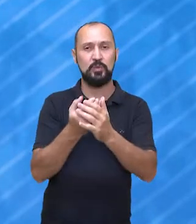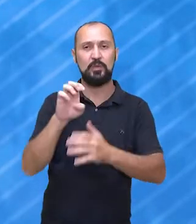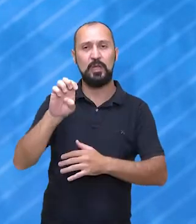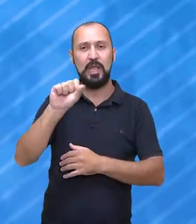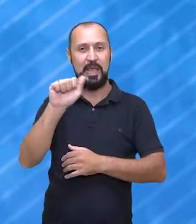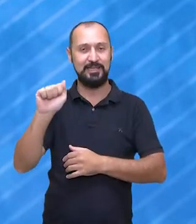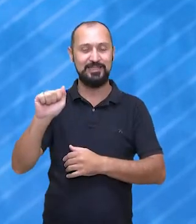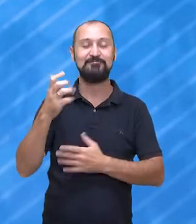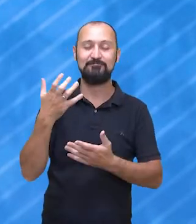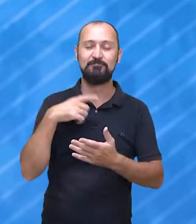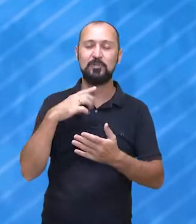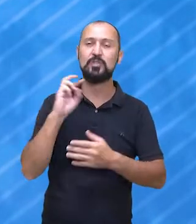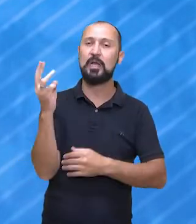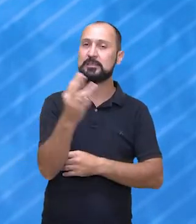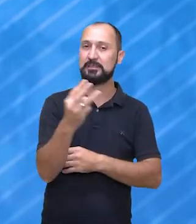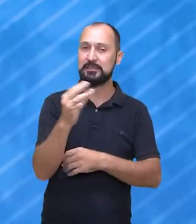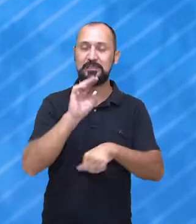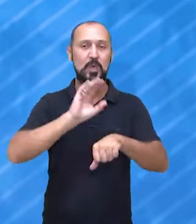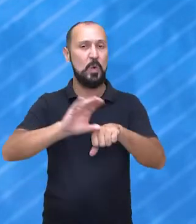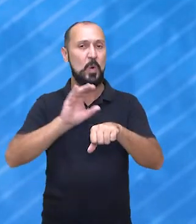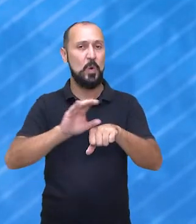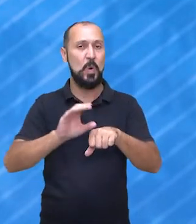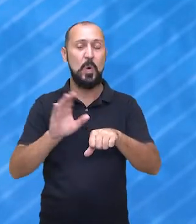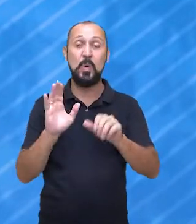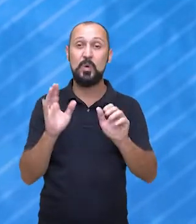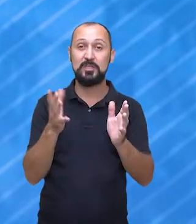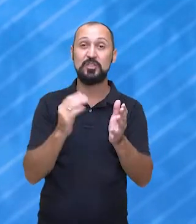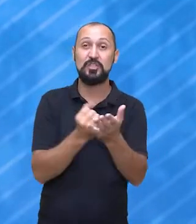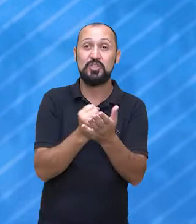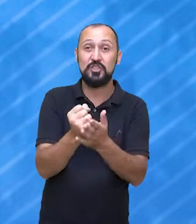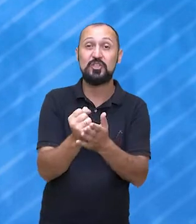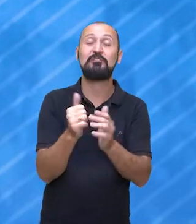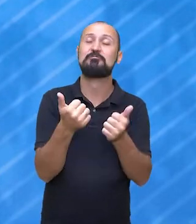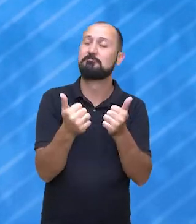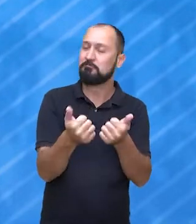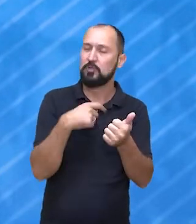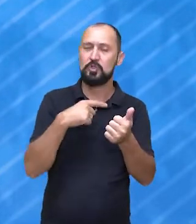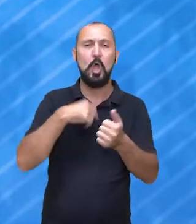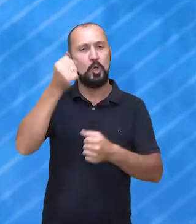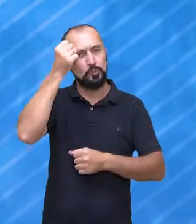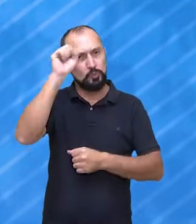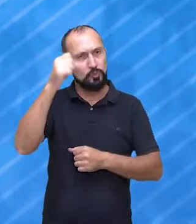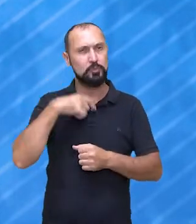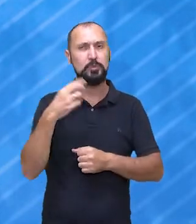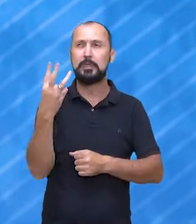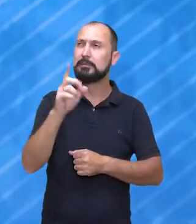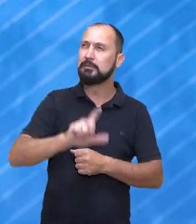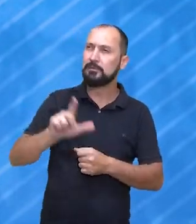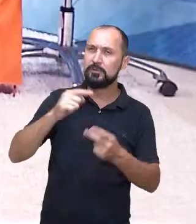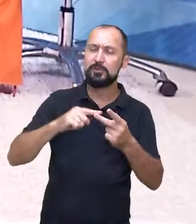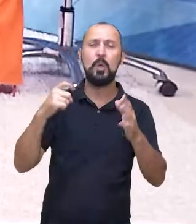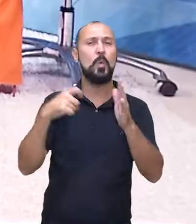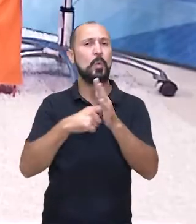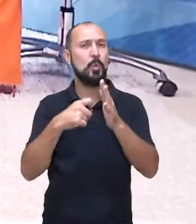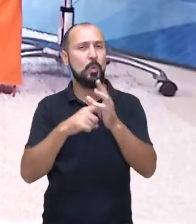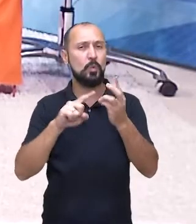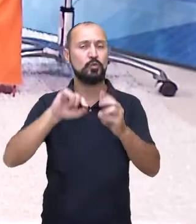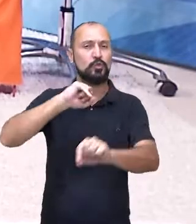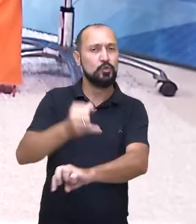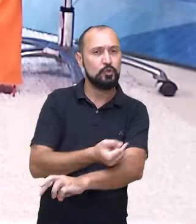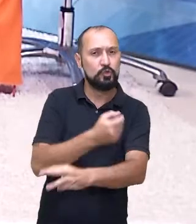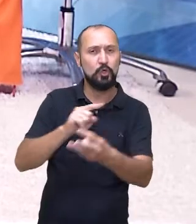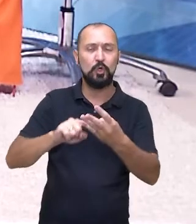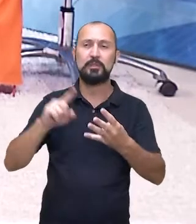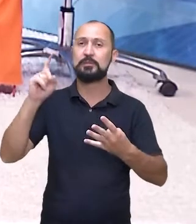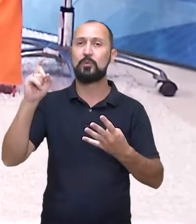realizados pela própria Escola Superior de advocacia Então já estamos aí com 33 cursos já realizados com muito sucesso já fizemos